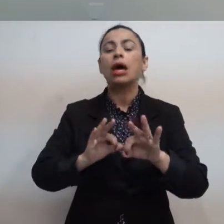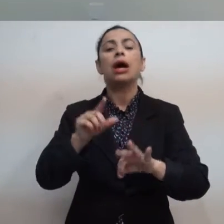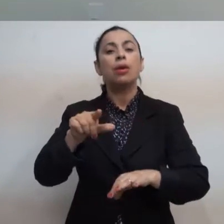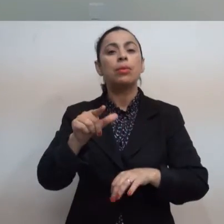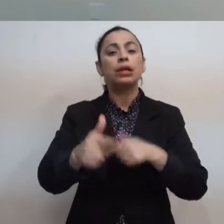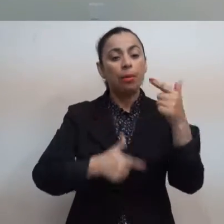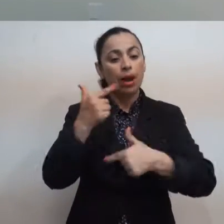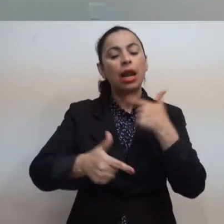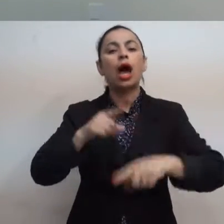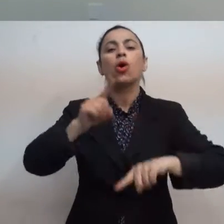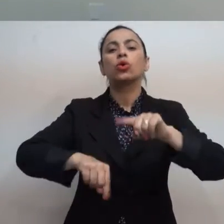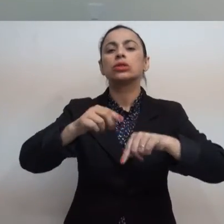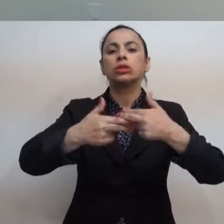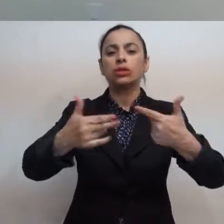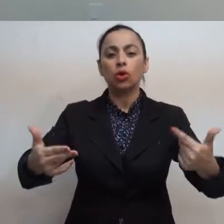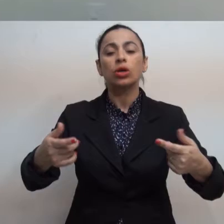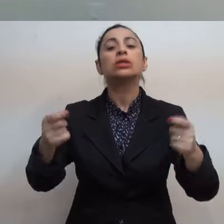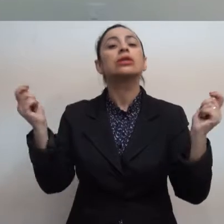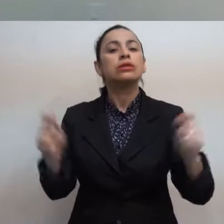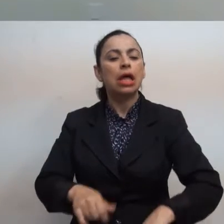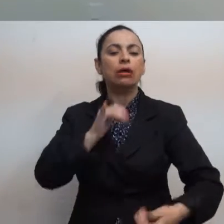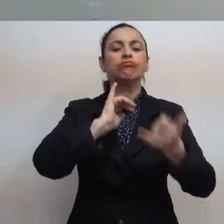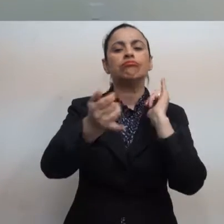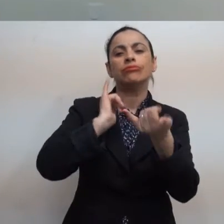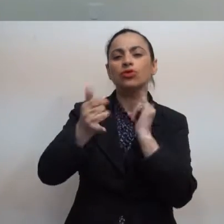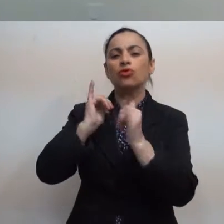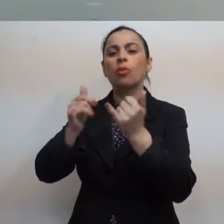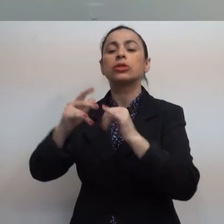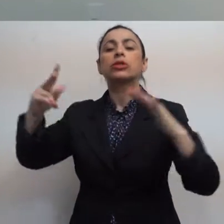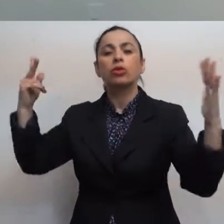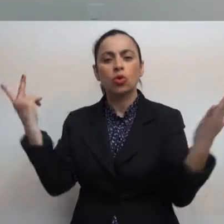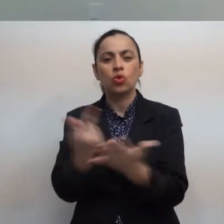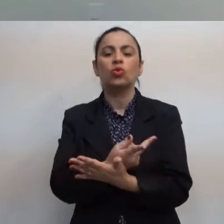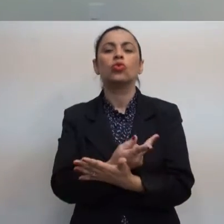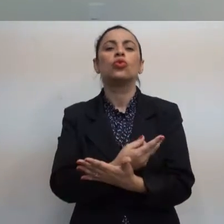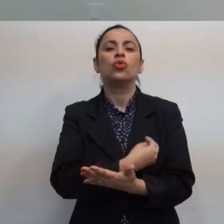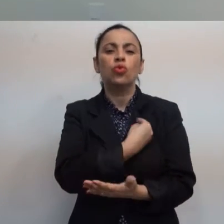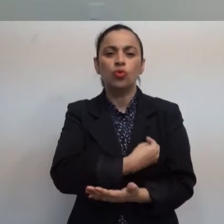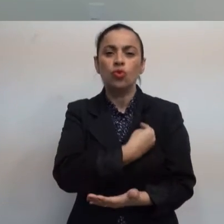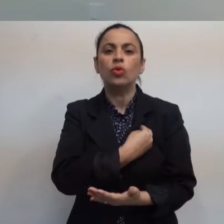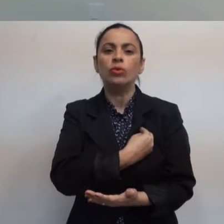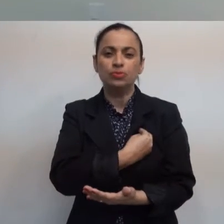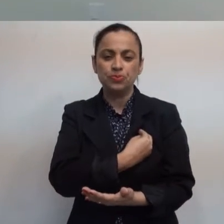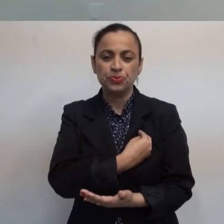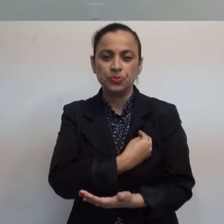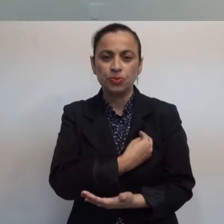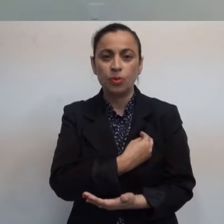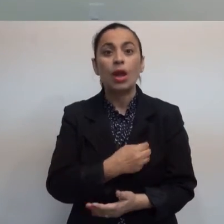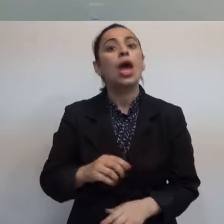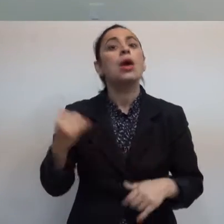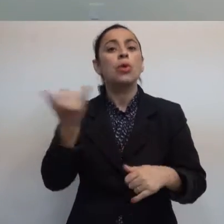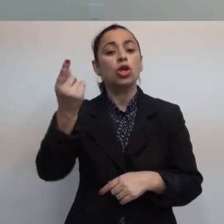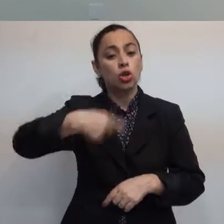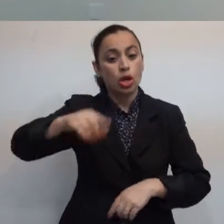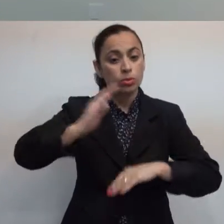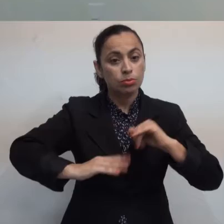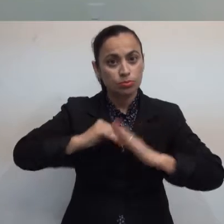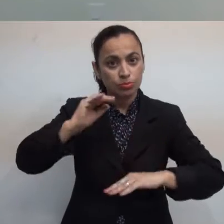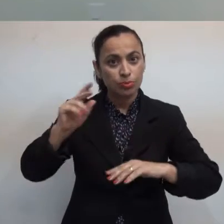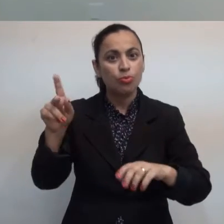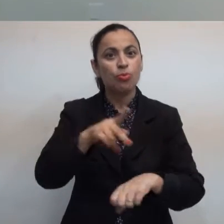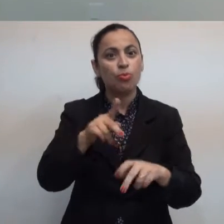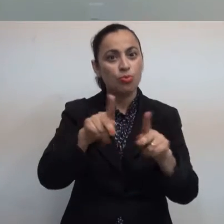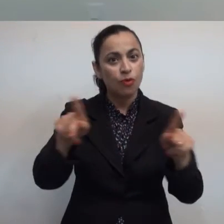para trabalhar com esses recursos que fazem essas informações chegarem. E é importante nós,